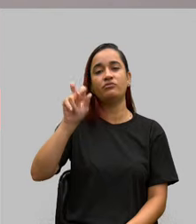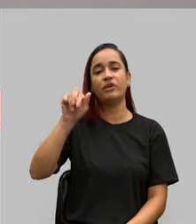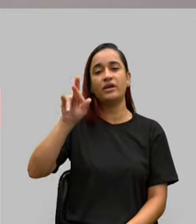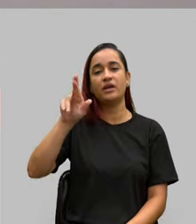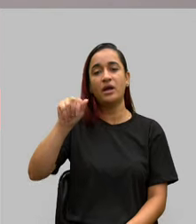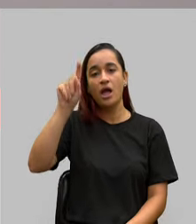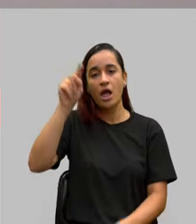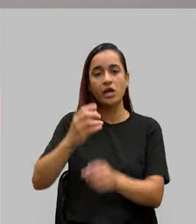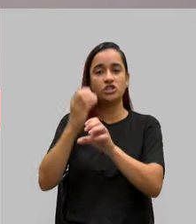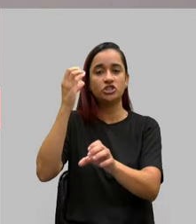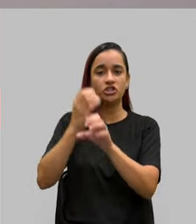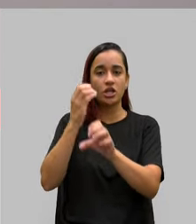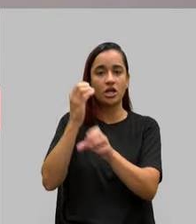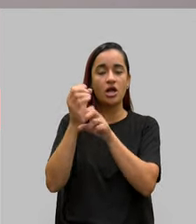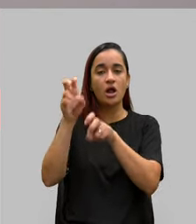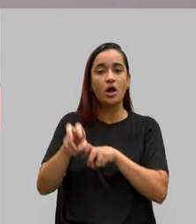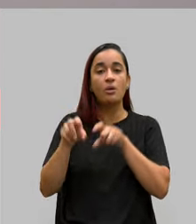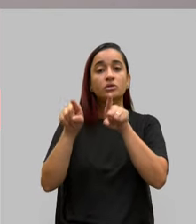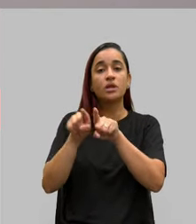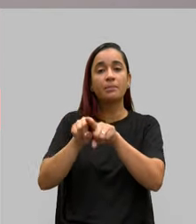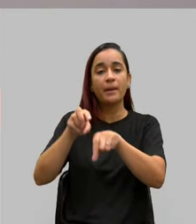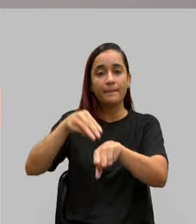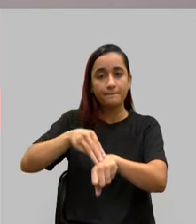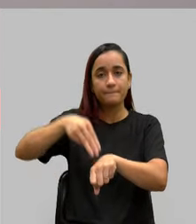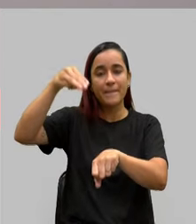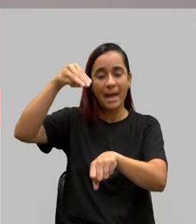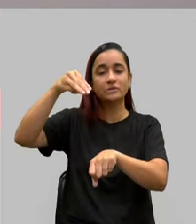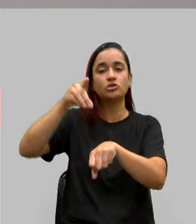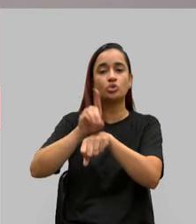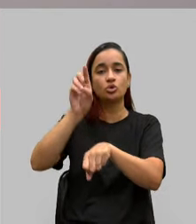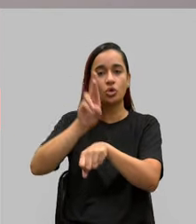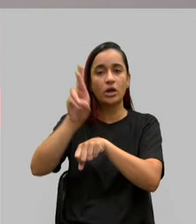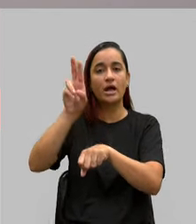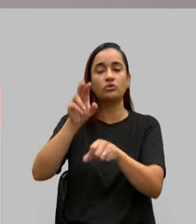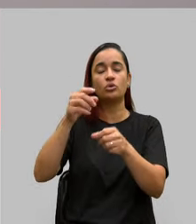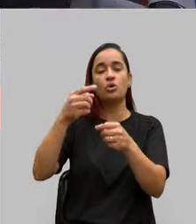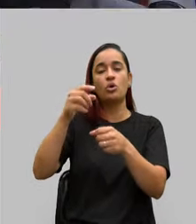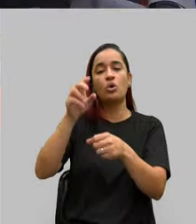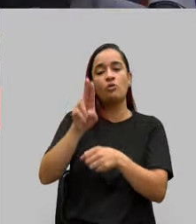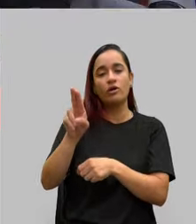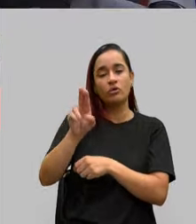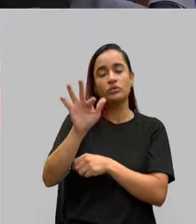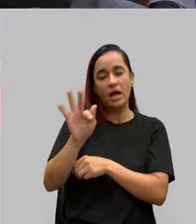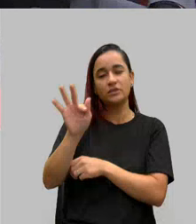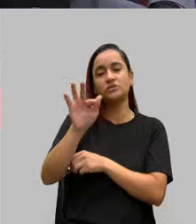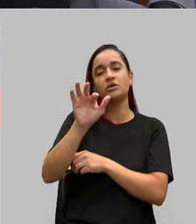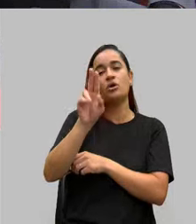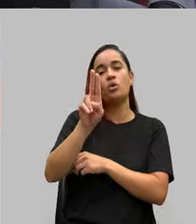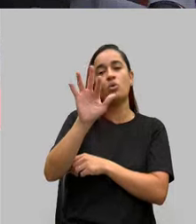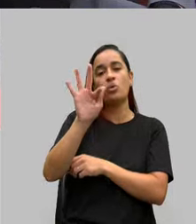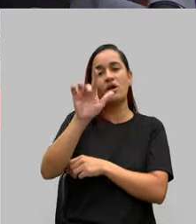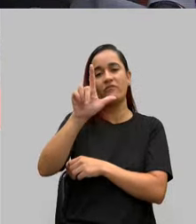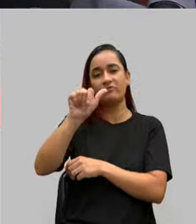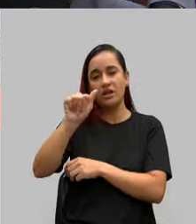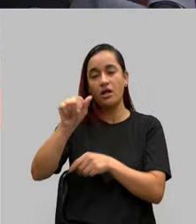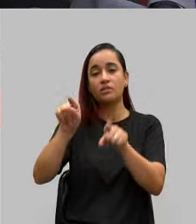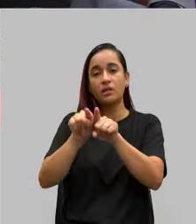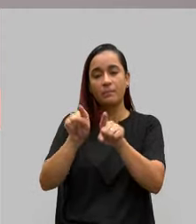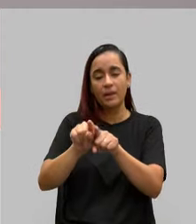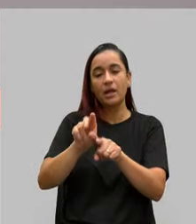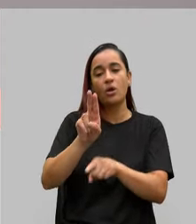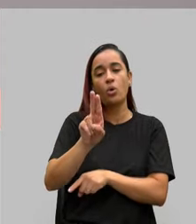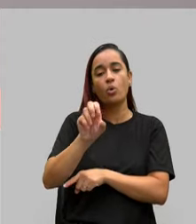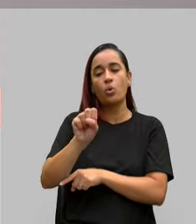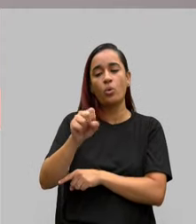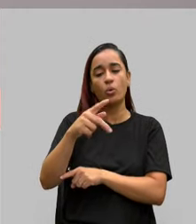mestre em entomologia com doutorado na UFLA pós-doutorado em controle biológico conservativo pela USP e